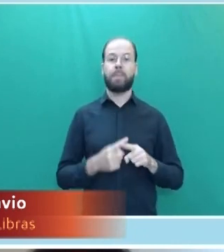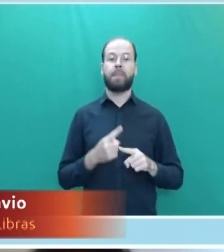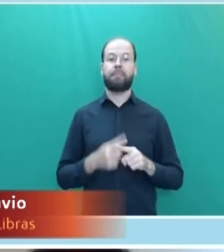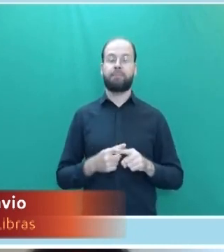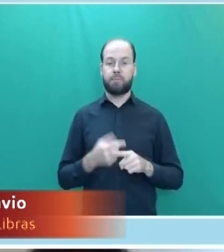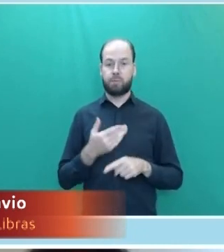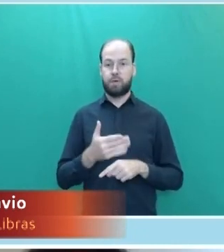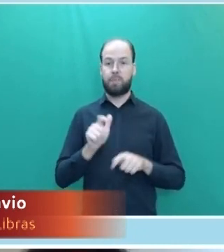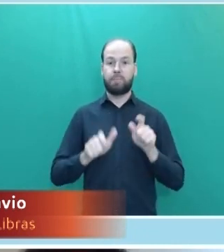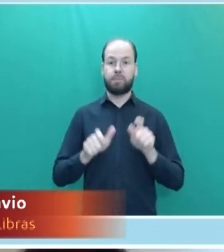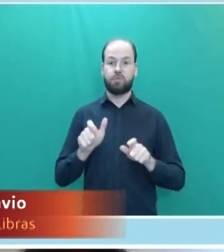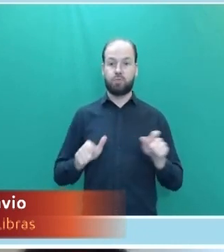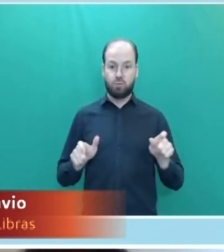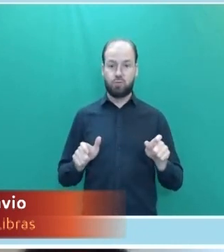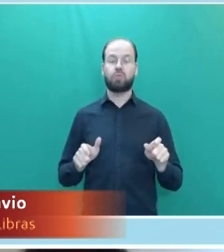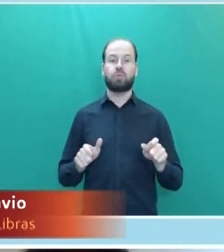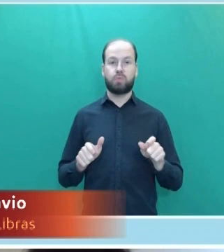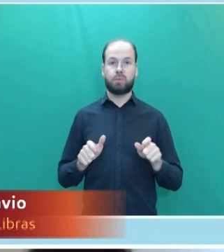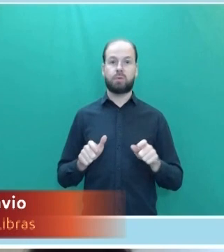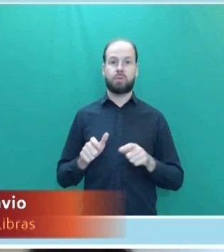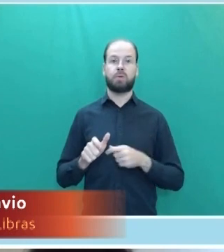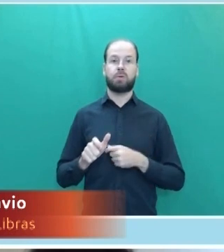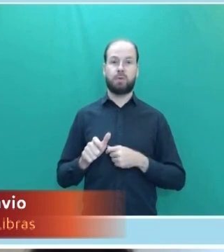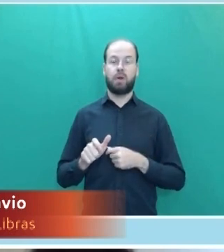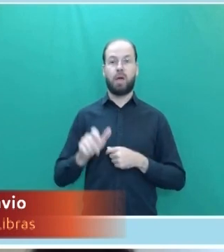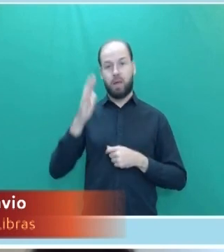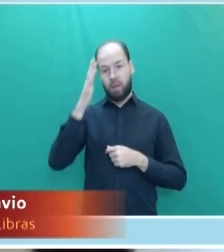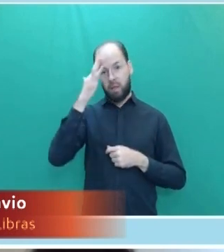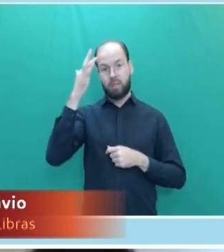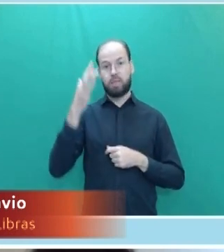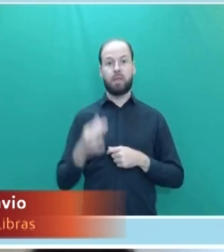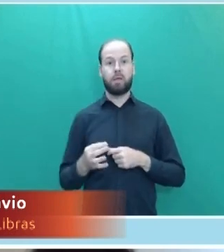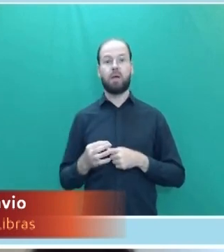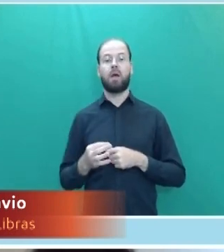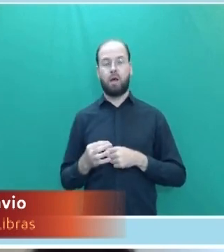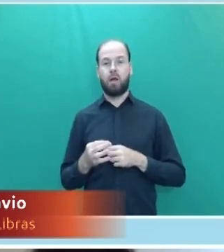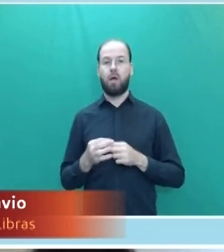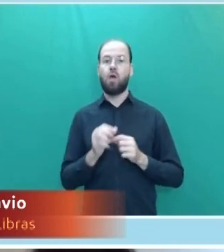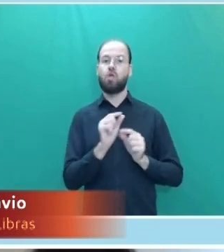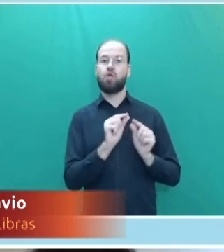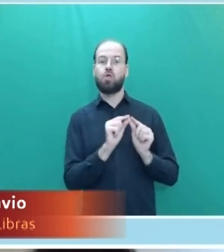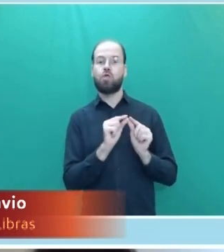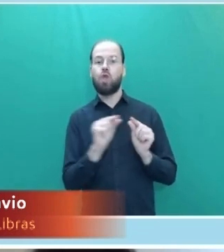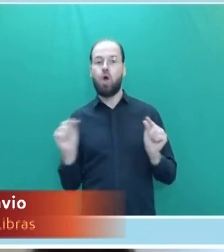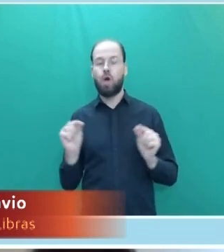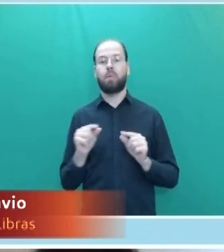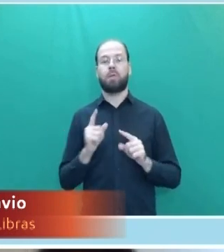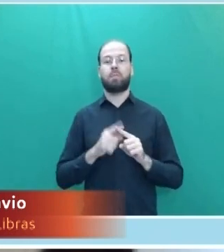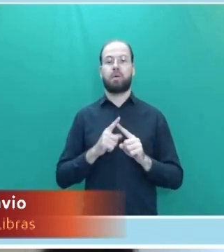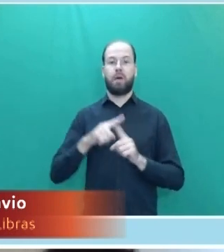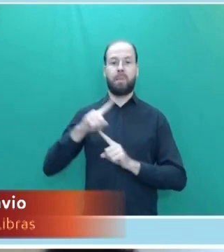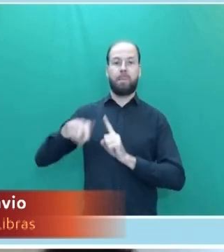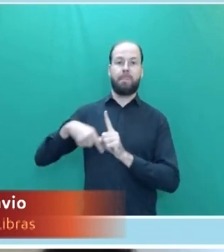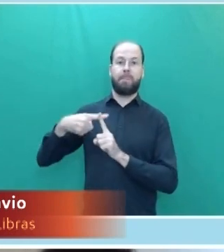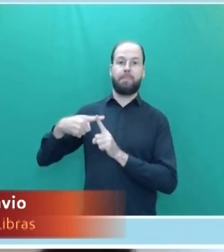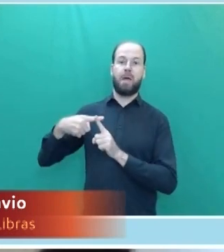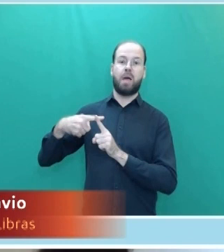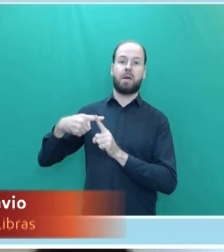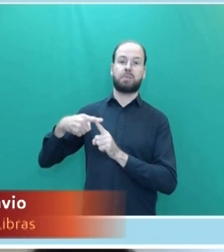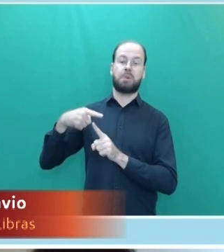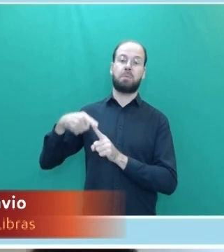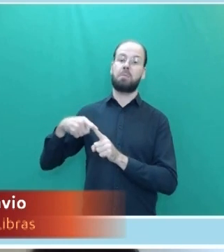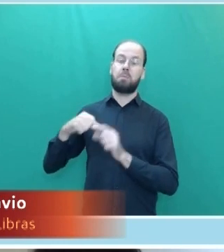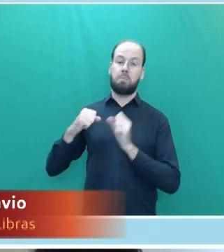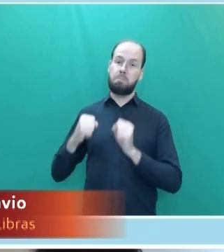para as pessoas é difícil, compreender essa extensão da nomenclatura, tem esse mais aí que quer dizer que essa sigla pode aumentar